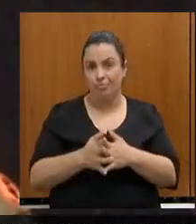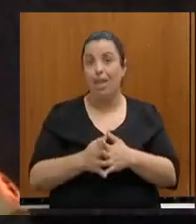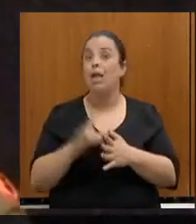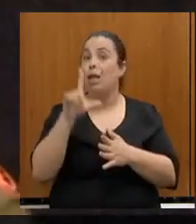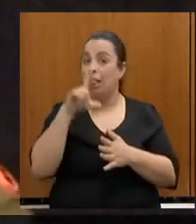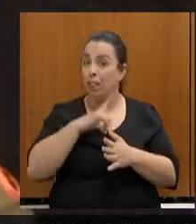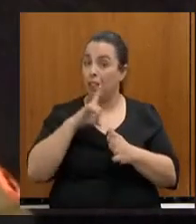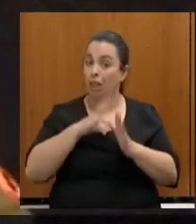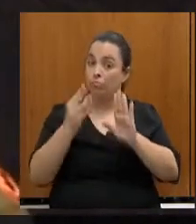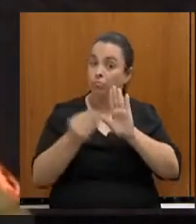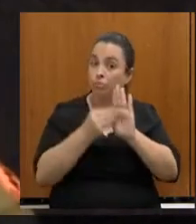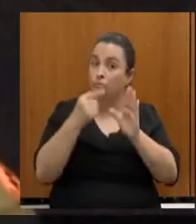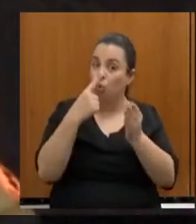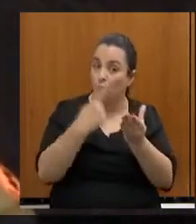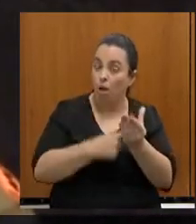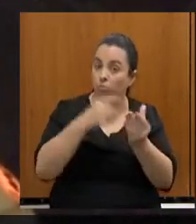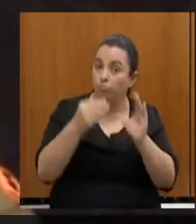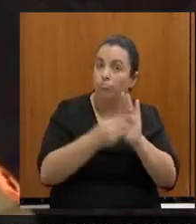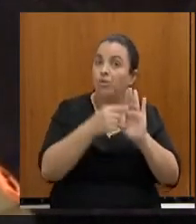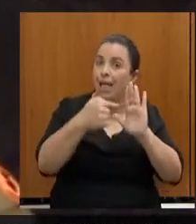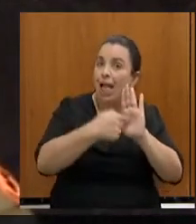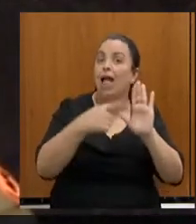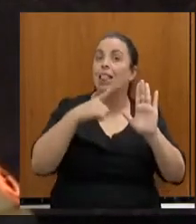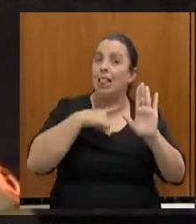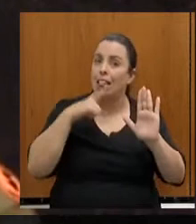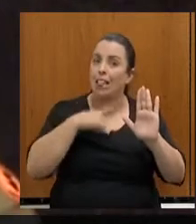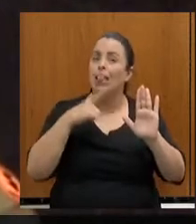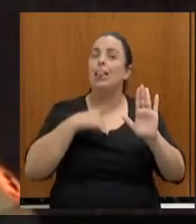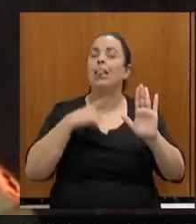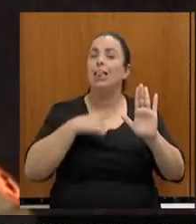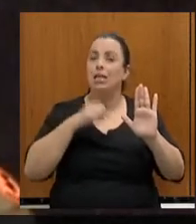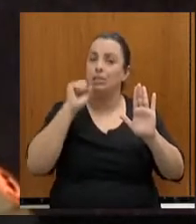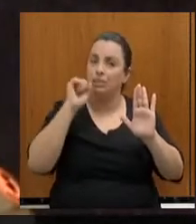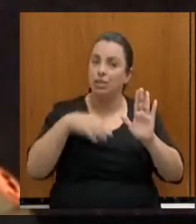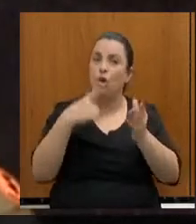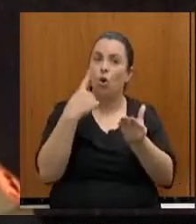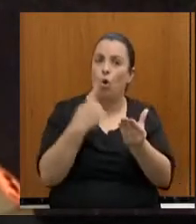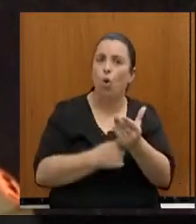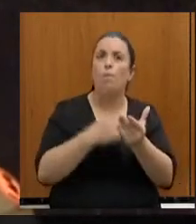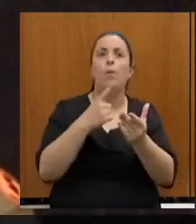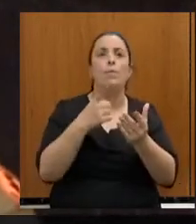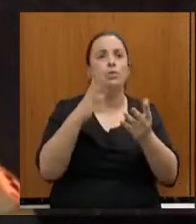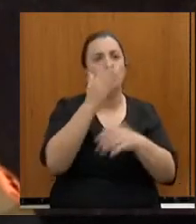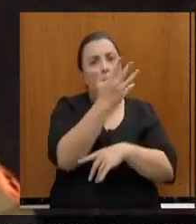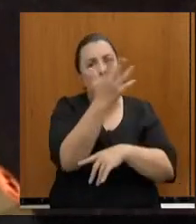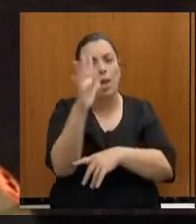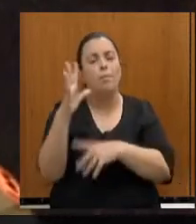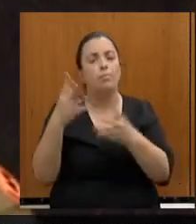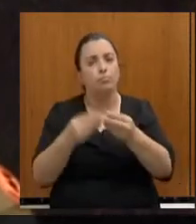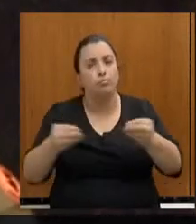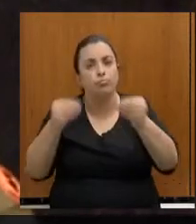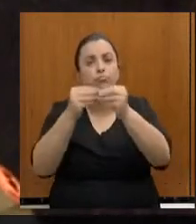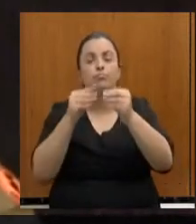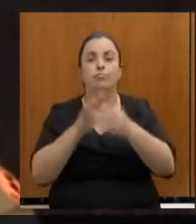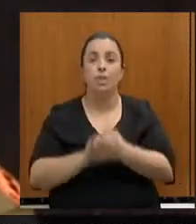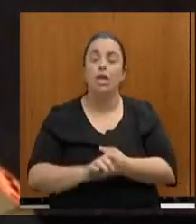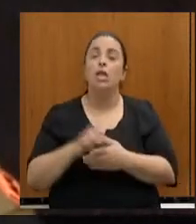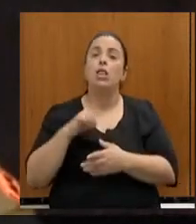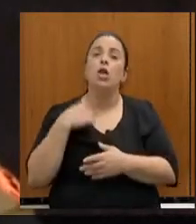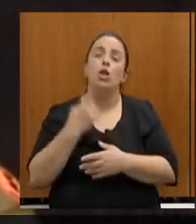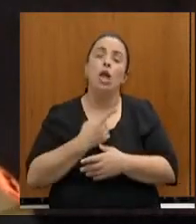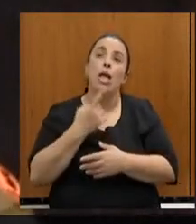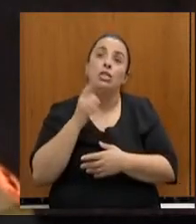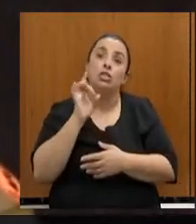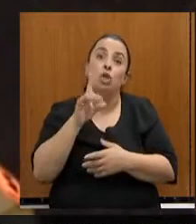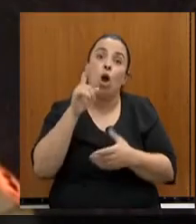lá no mais eu tô daqui é fazendo fazer um pedido para que todos os detalhes deputados bem as mãos para que a gente possa superar essa questão